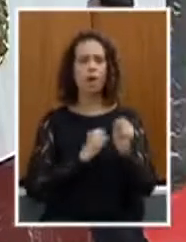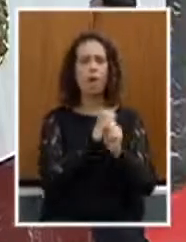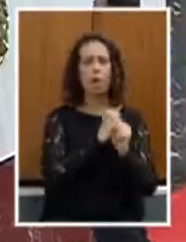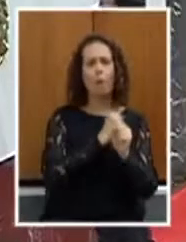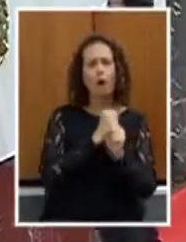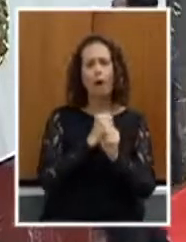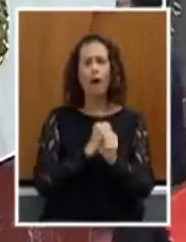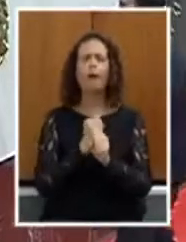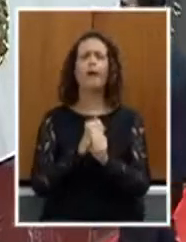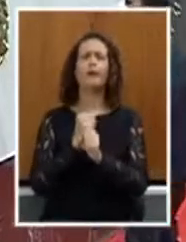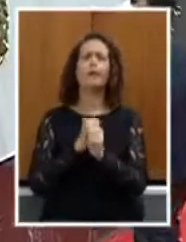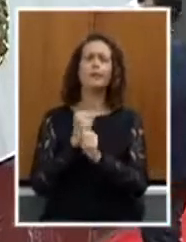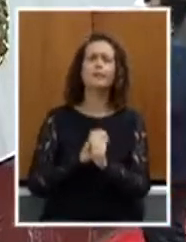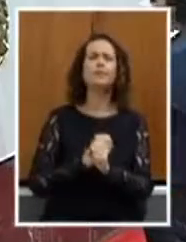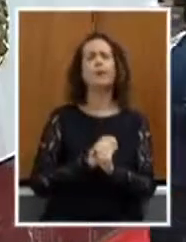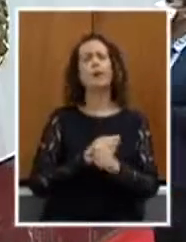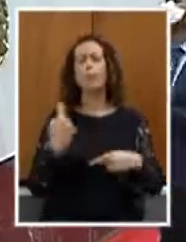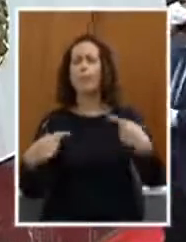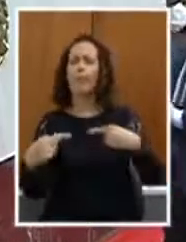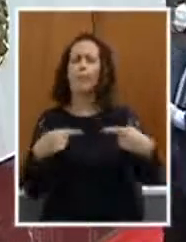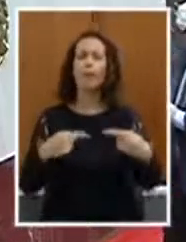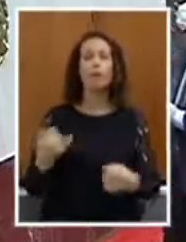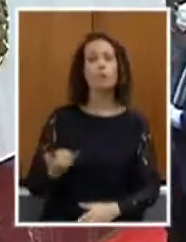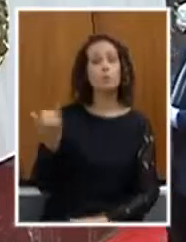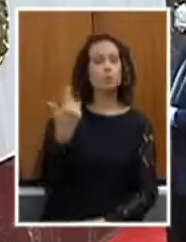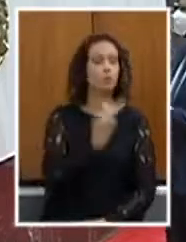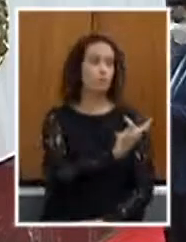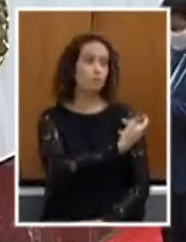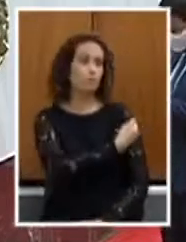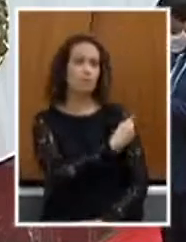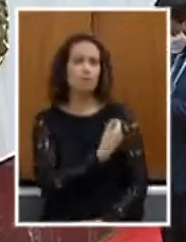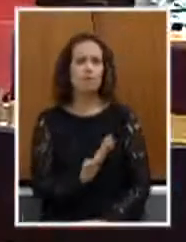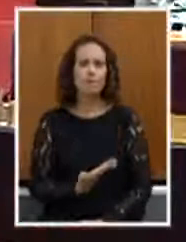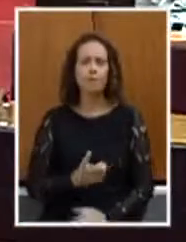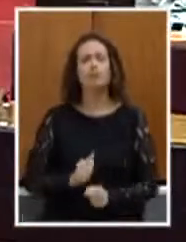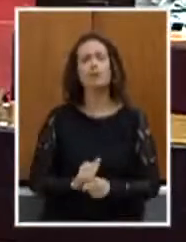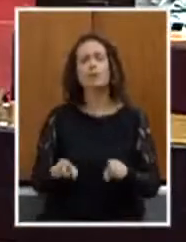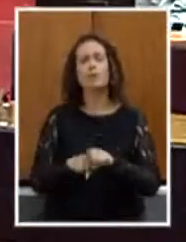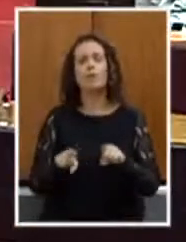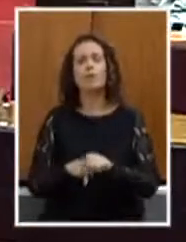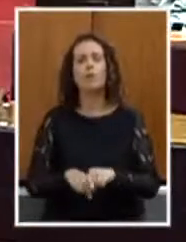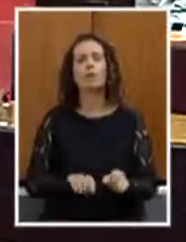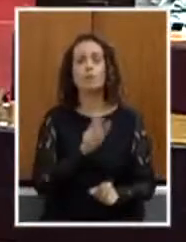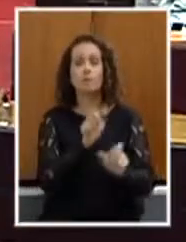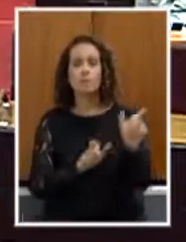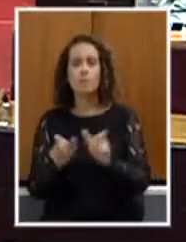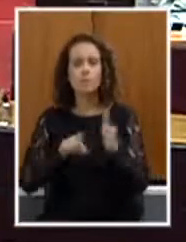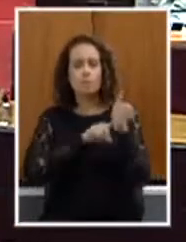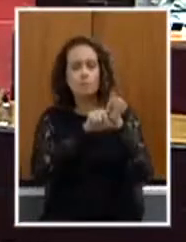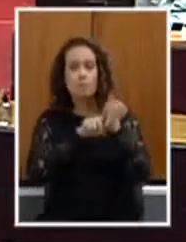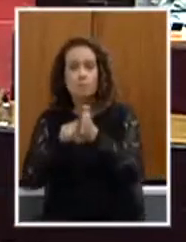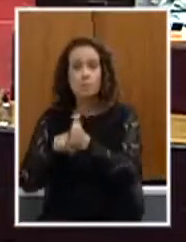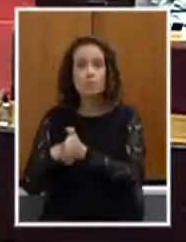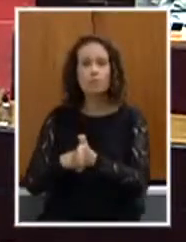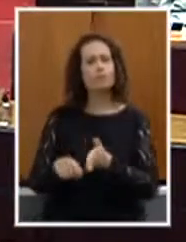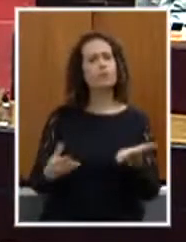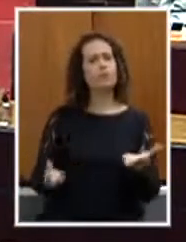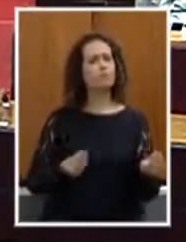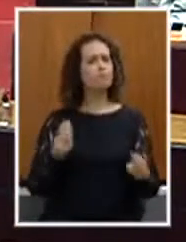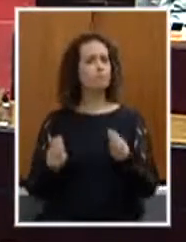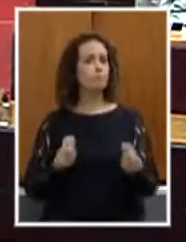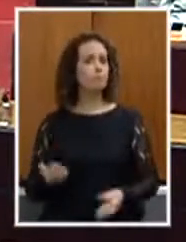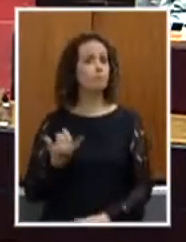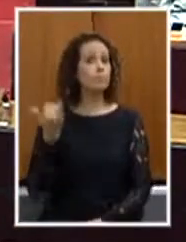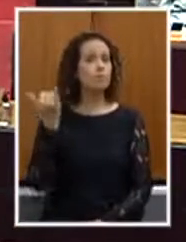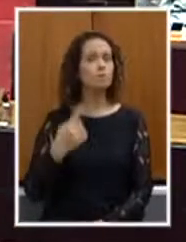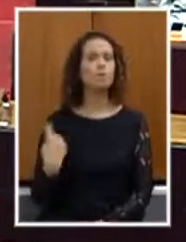discutindo a importância de uma vacina, a importância dos cientistas, a importância da ciência, para que nós tivéssemos